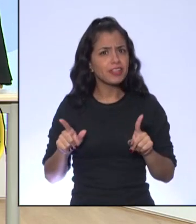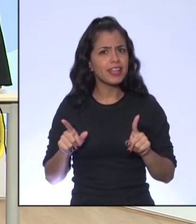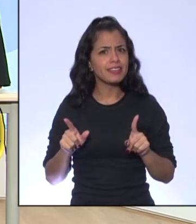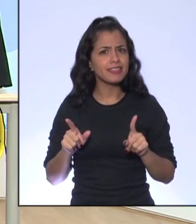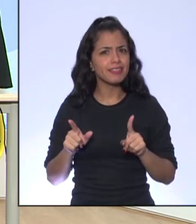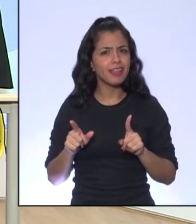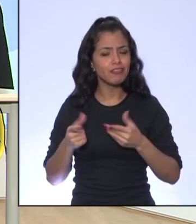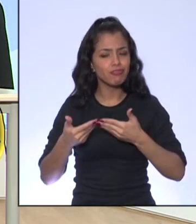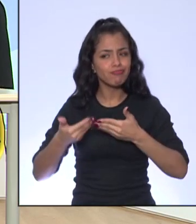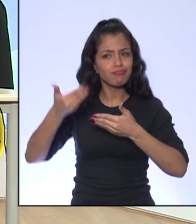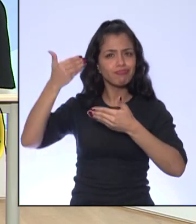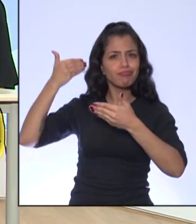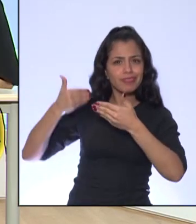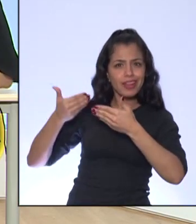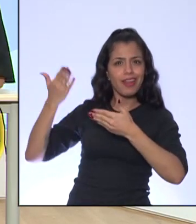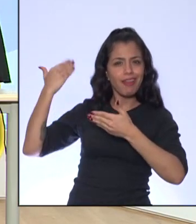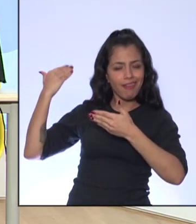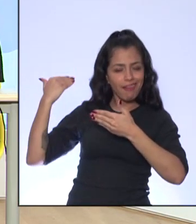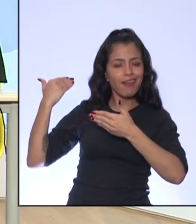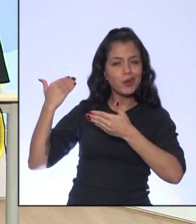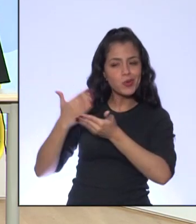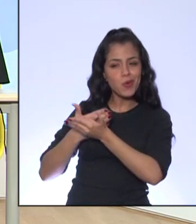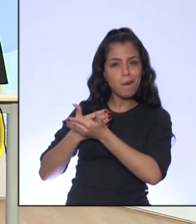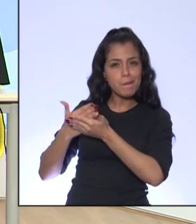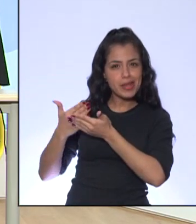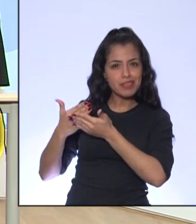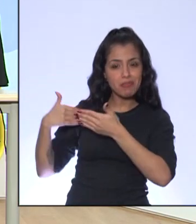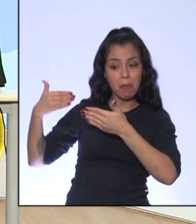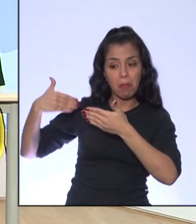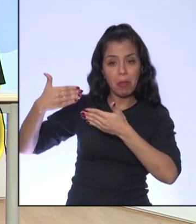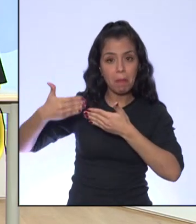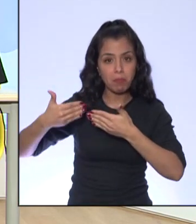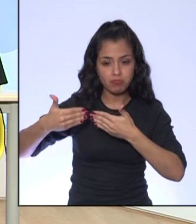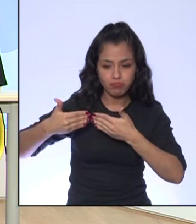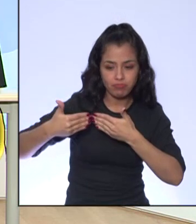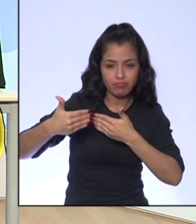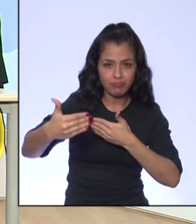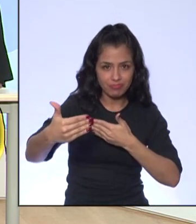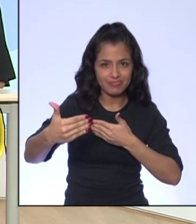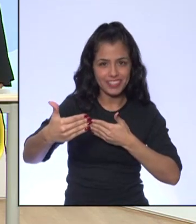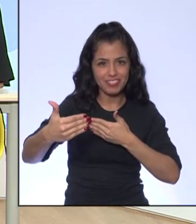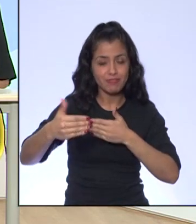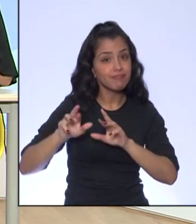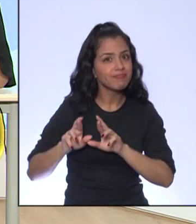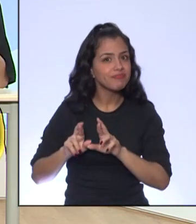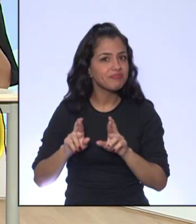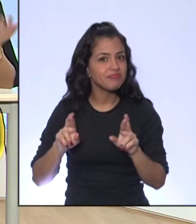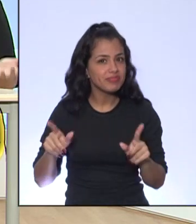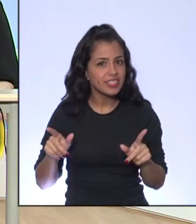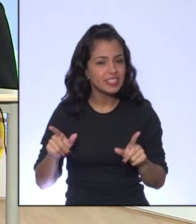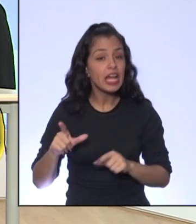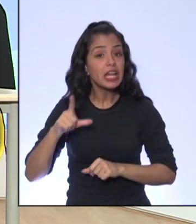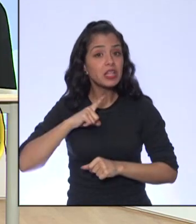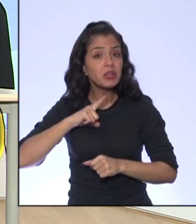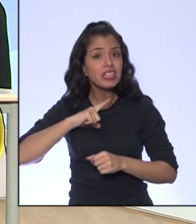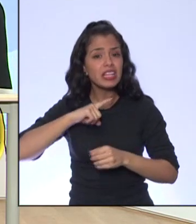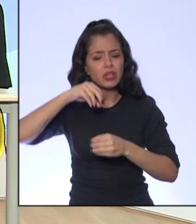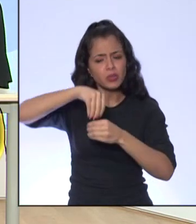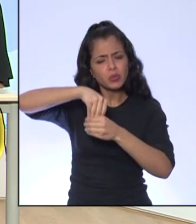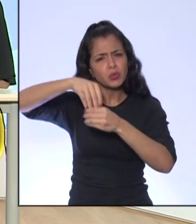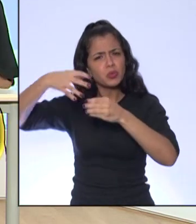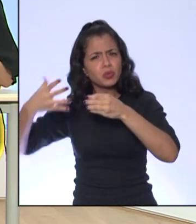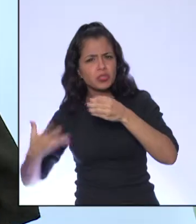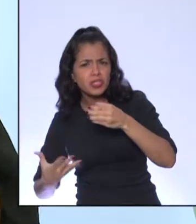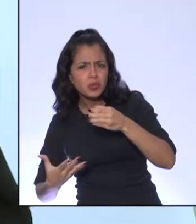anos iniciais do ensino fundamental, para o que vocês têm agora nos anos finais. São mais componentes